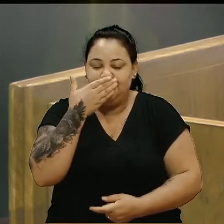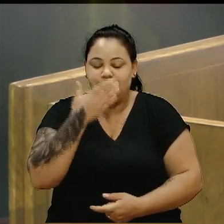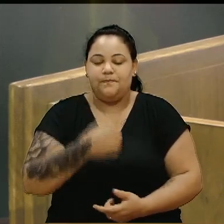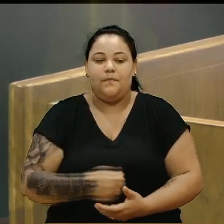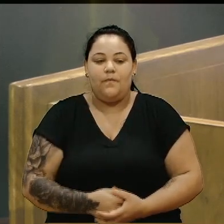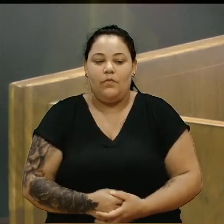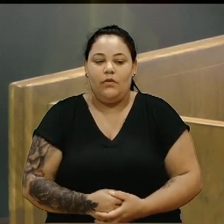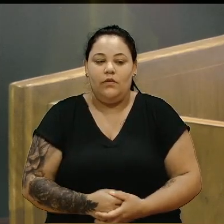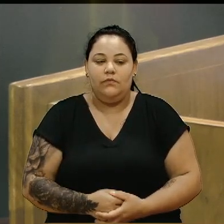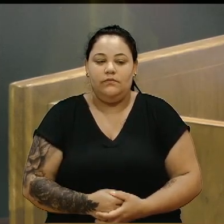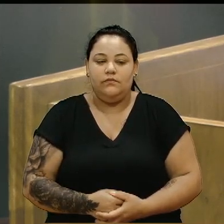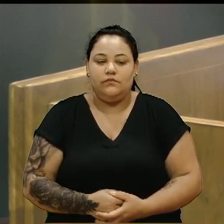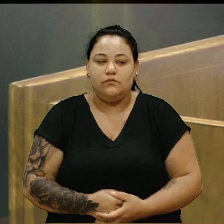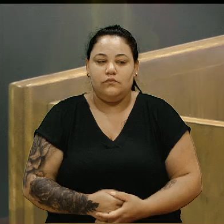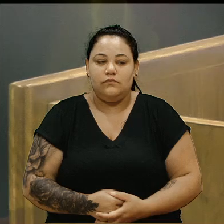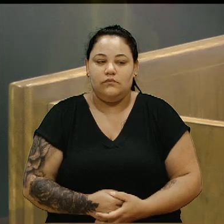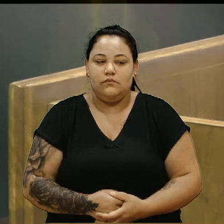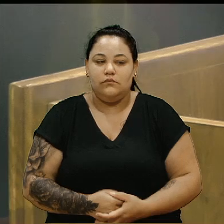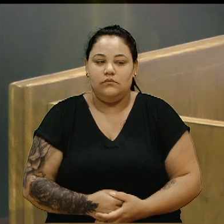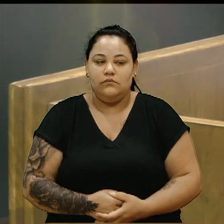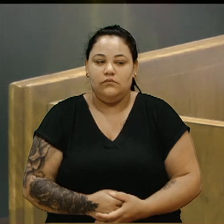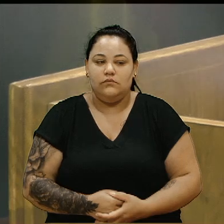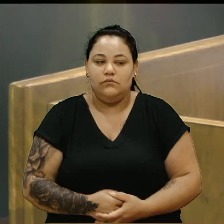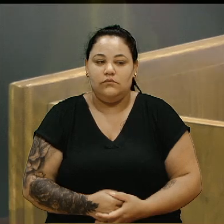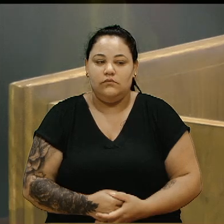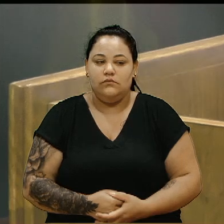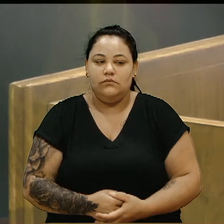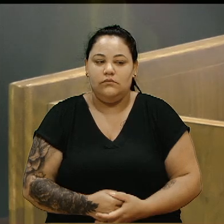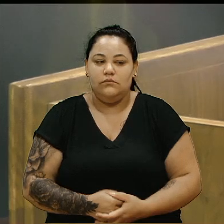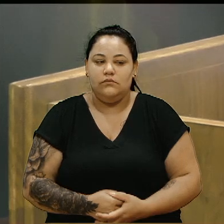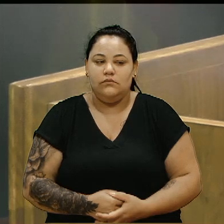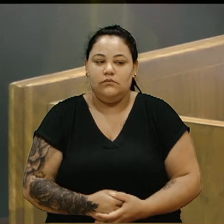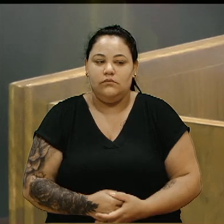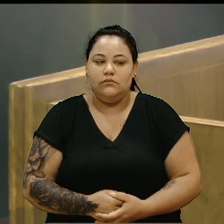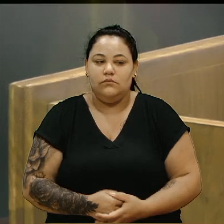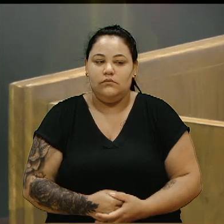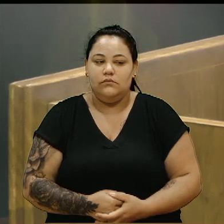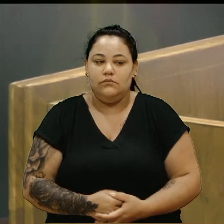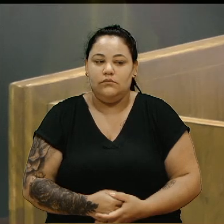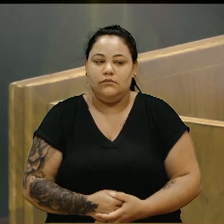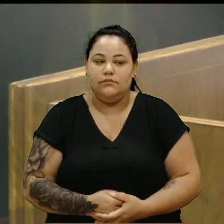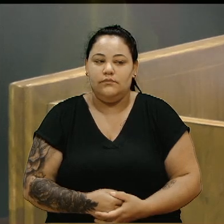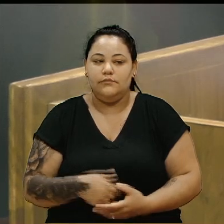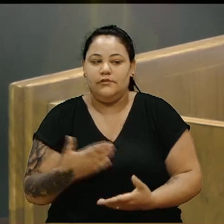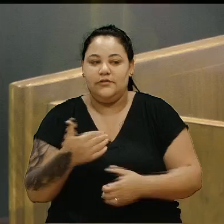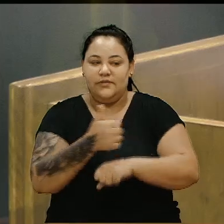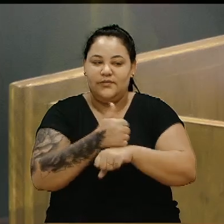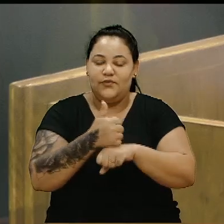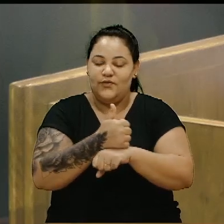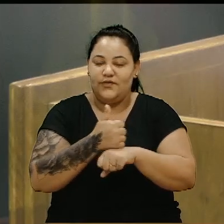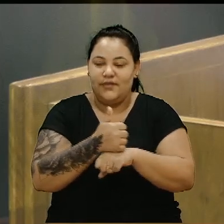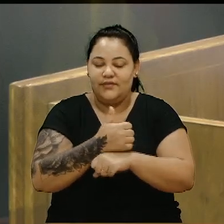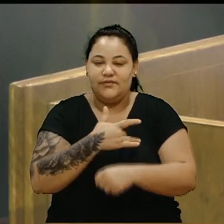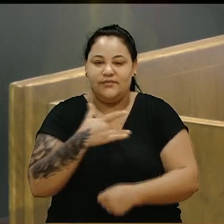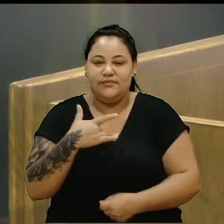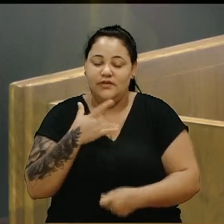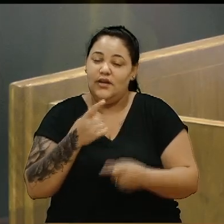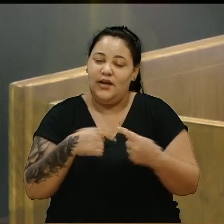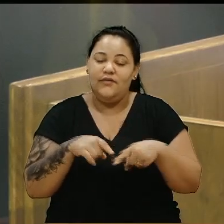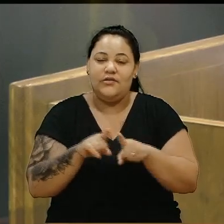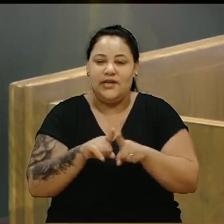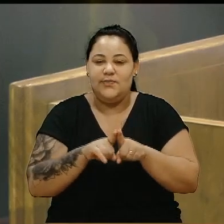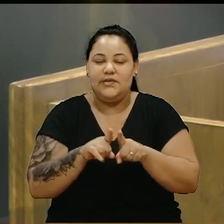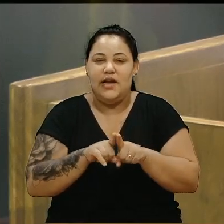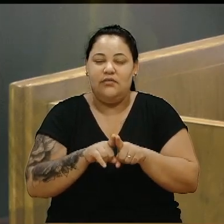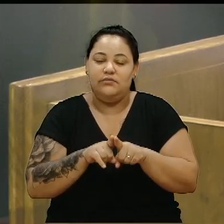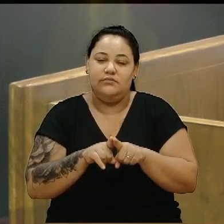só vocês podem nos ajudar, a não ser profissionais de saúde também. Mas vocês conseguem